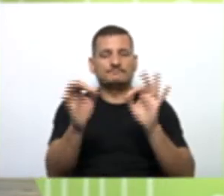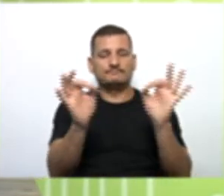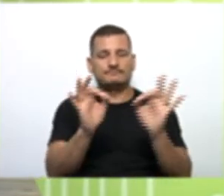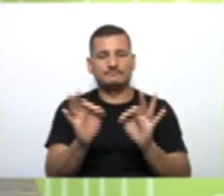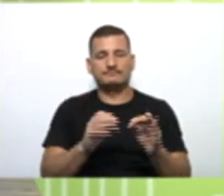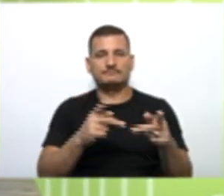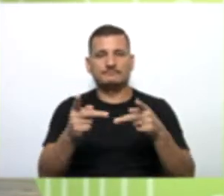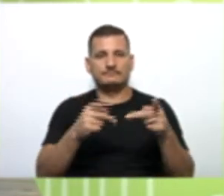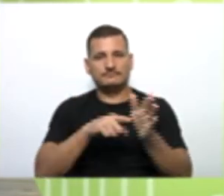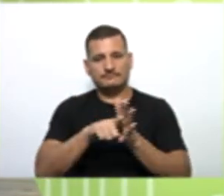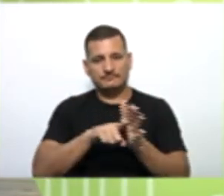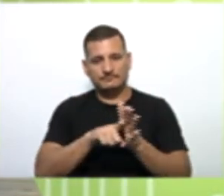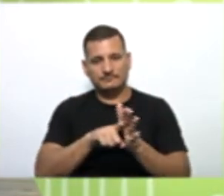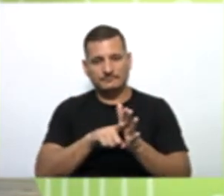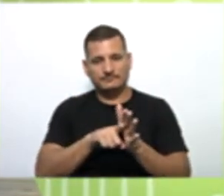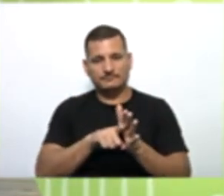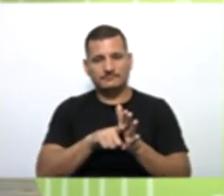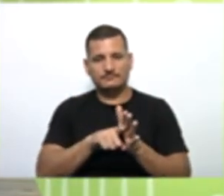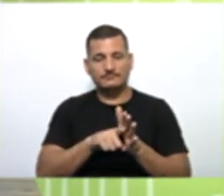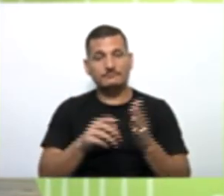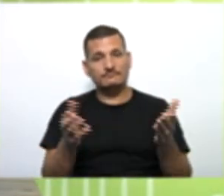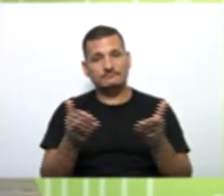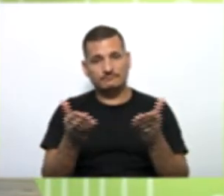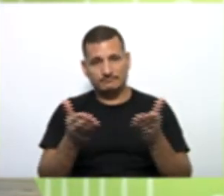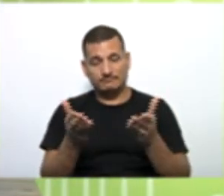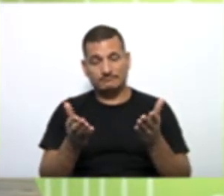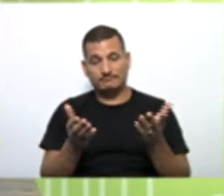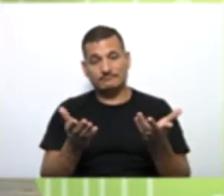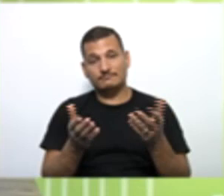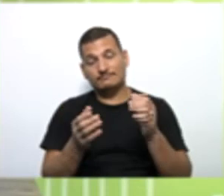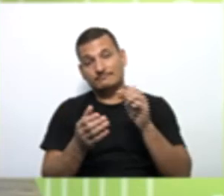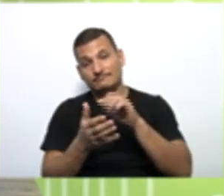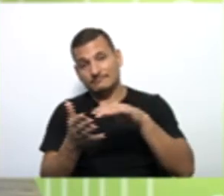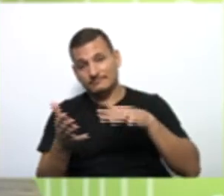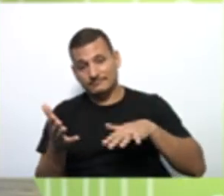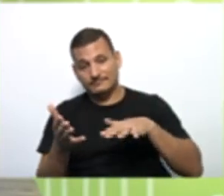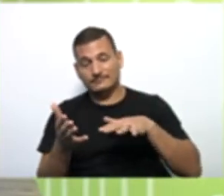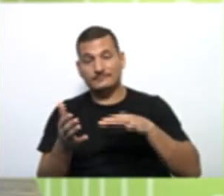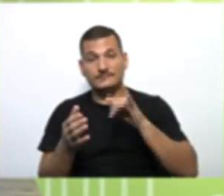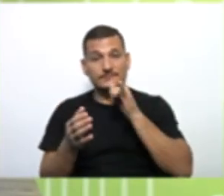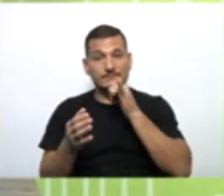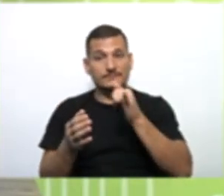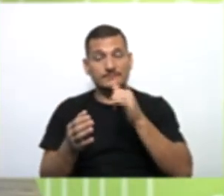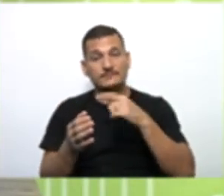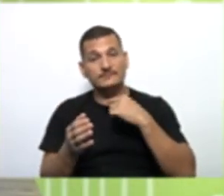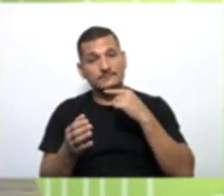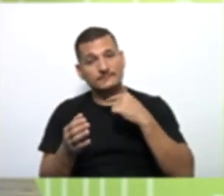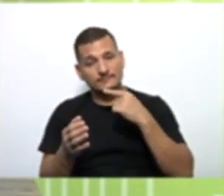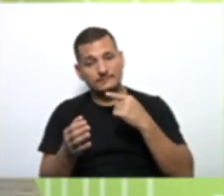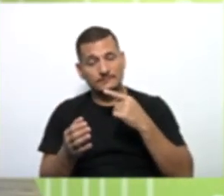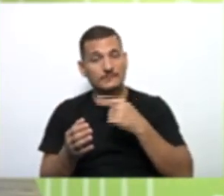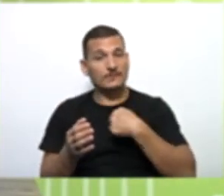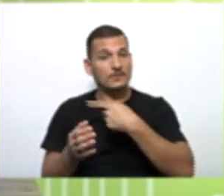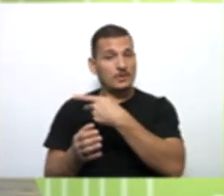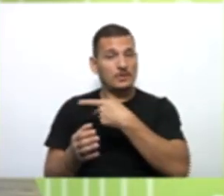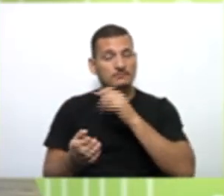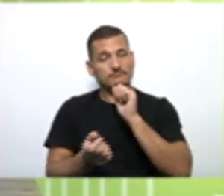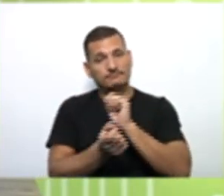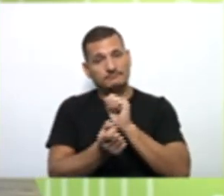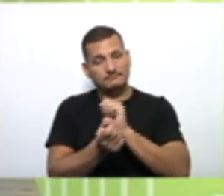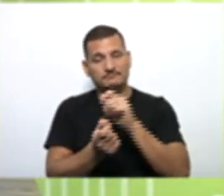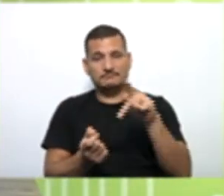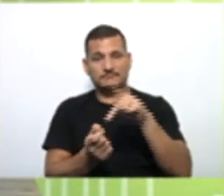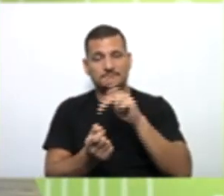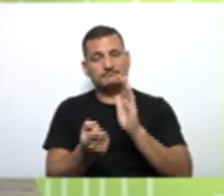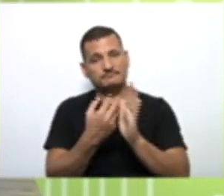projeto de pesquisa. Então, vamos à atividade, bom trabalho, as dúvidas e as contribuições nós estamos recebendo, o professor